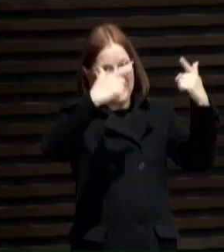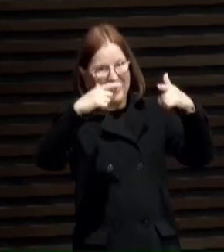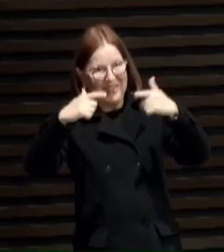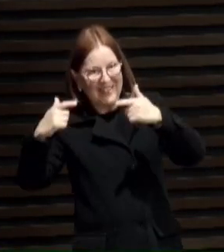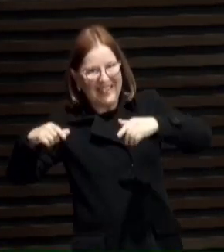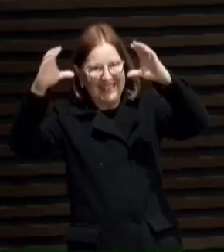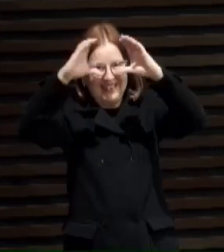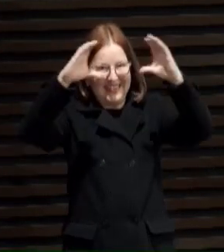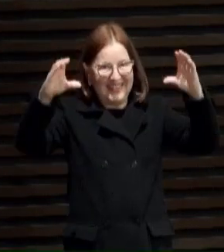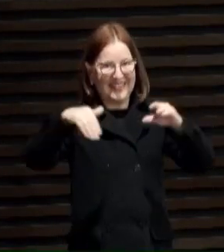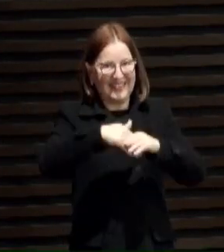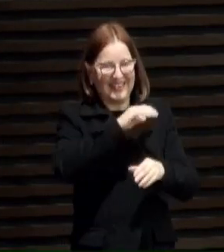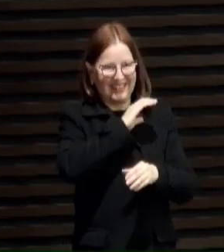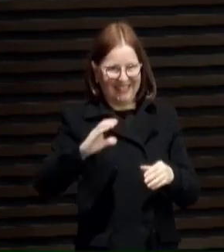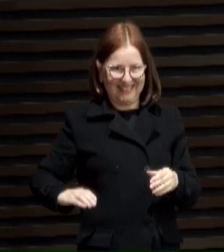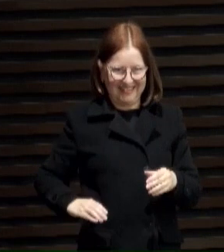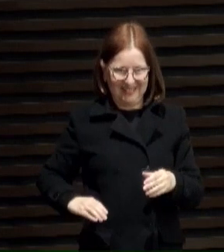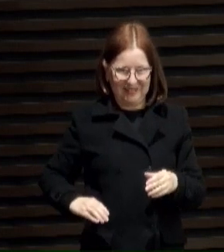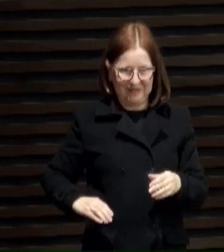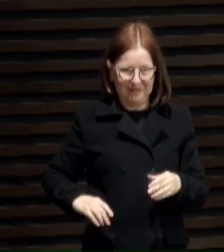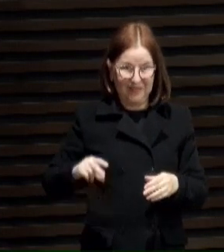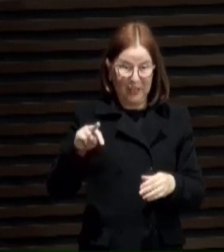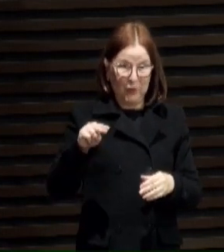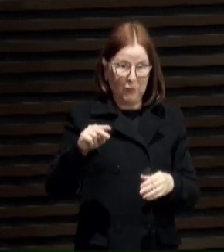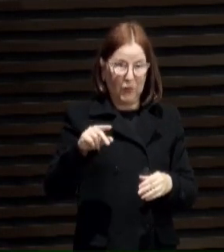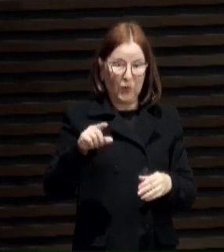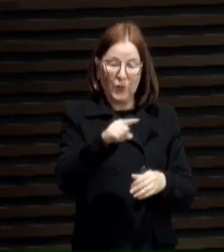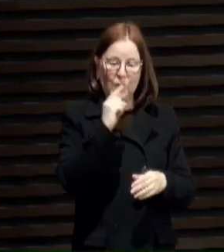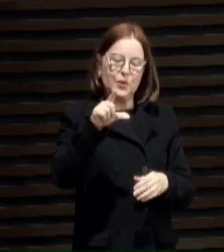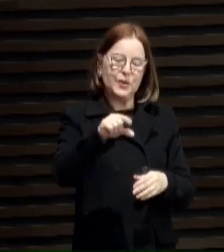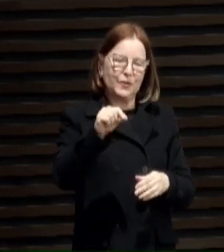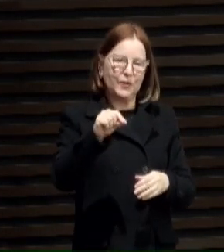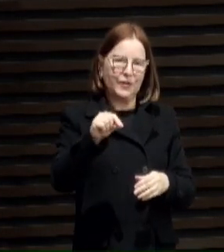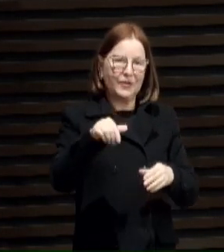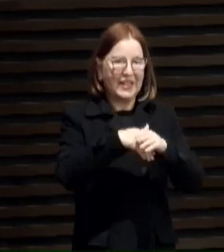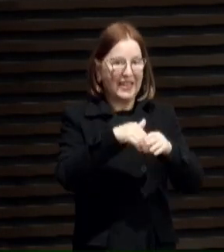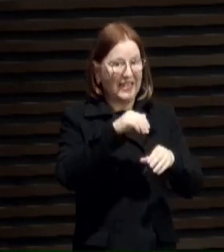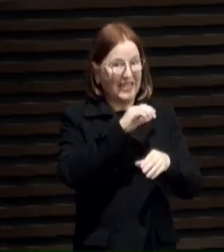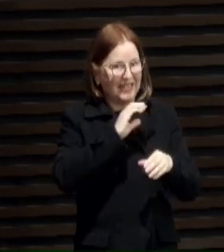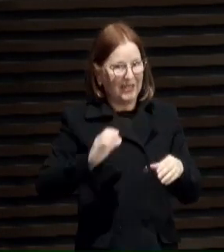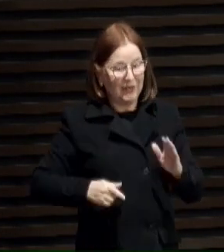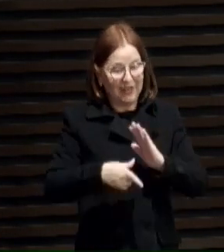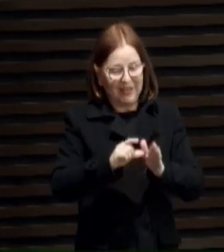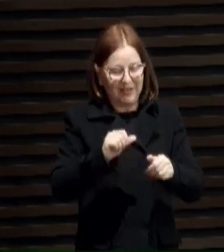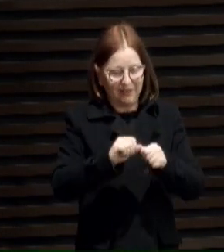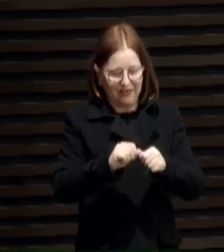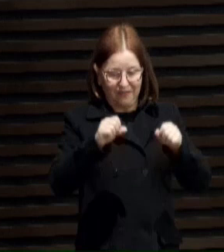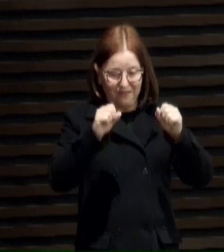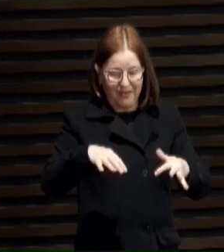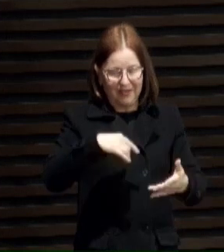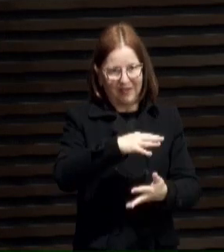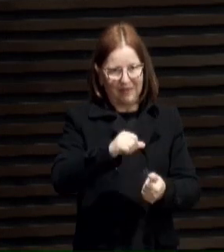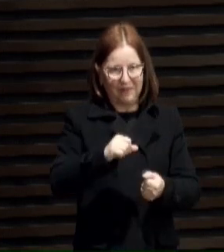celestiais em Cristo, assim como nos escolheu nele antes da fundação do mundo, para sermos